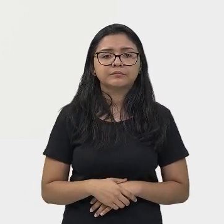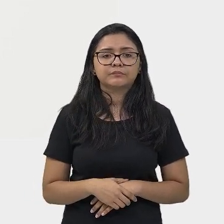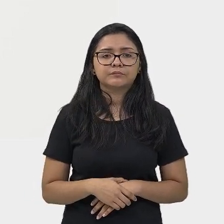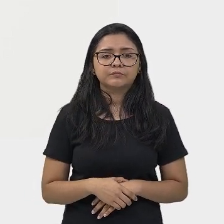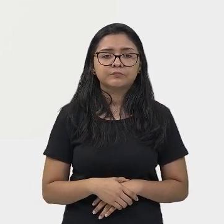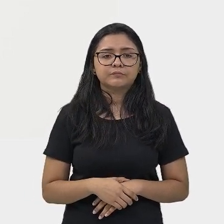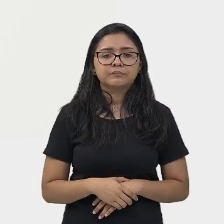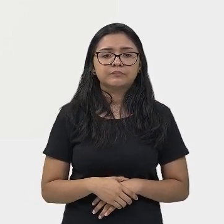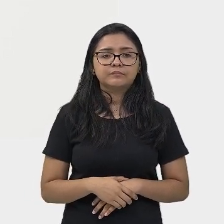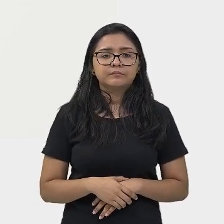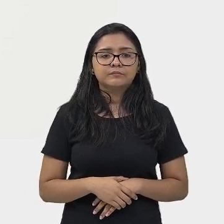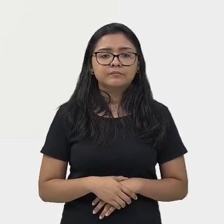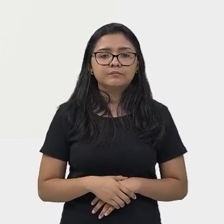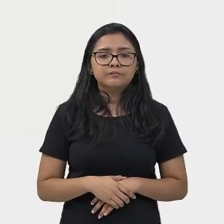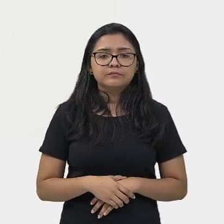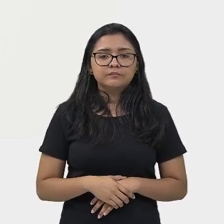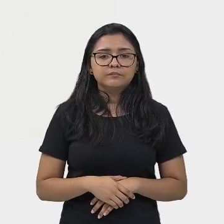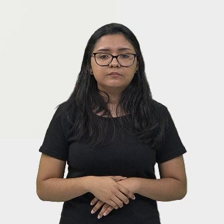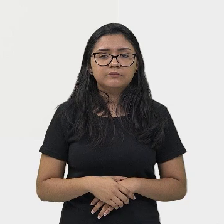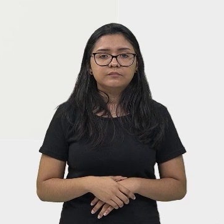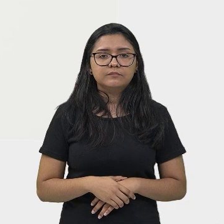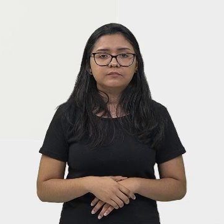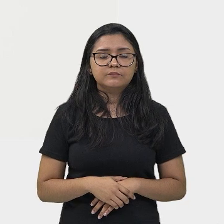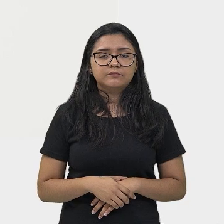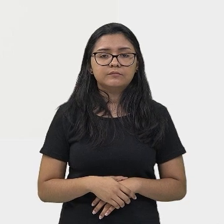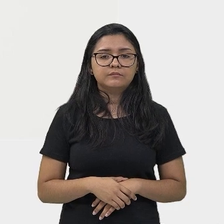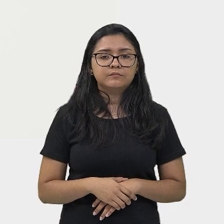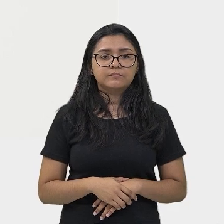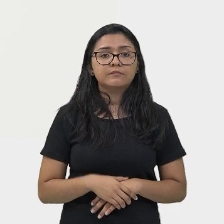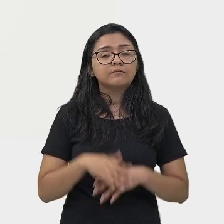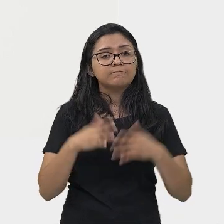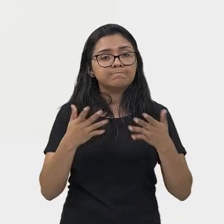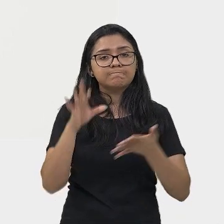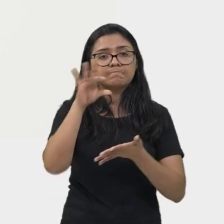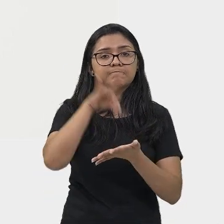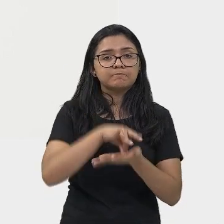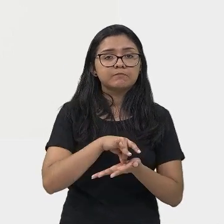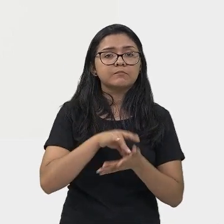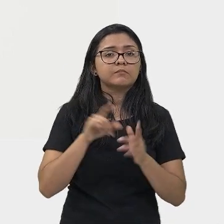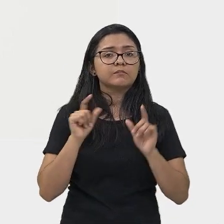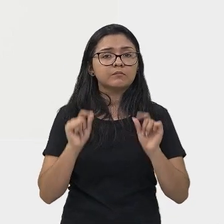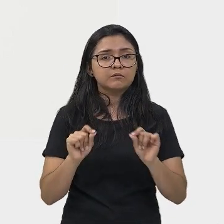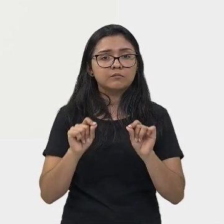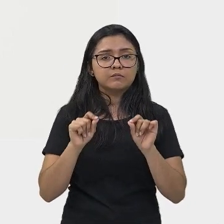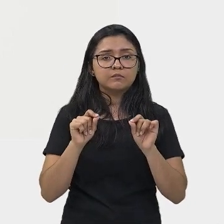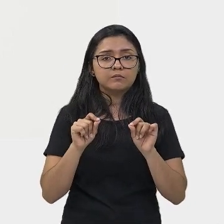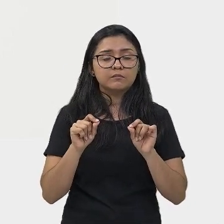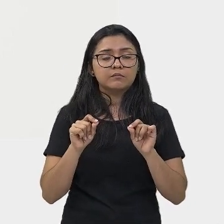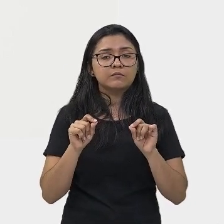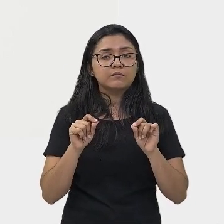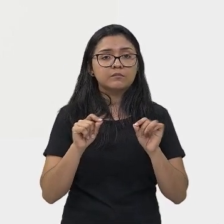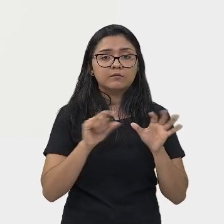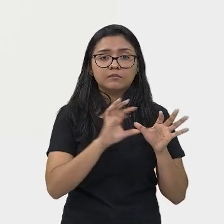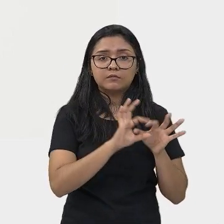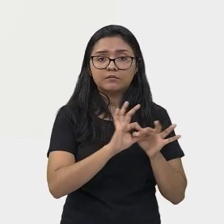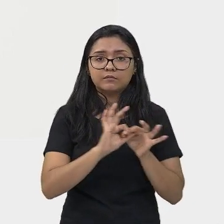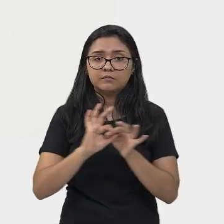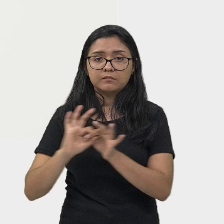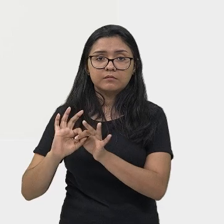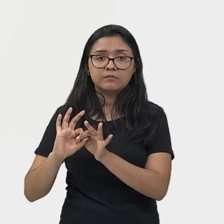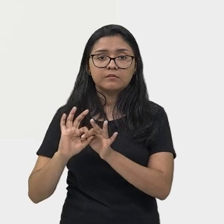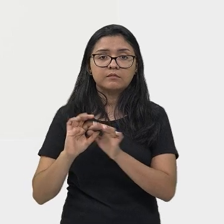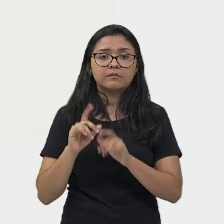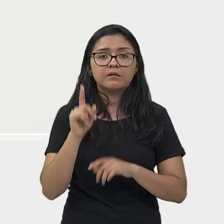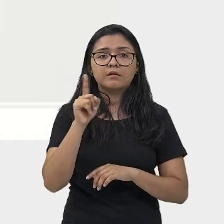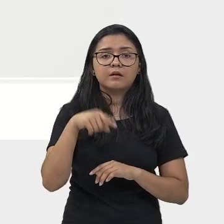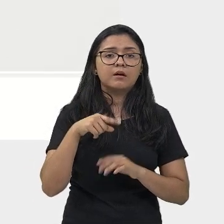eu posso, tá, afirmar que a minha cadeia, ela